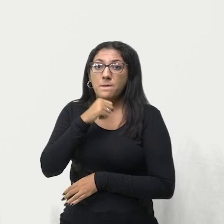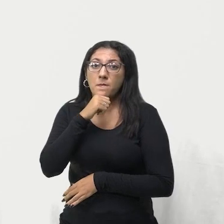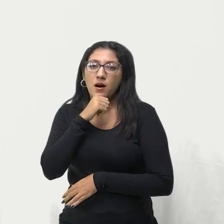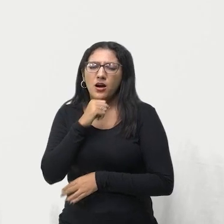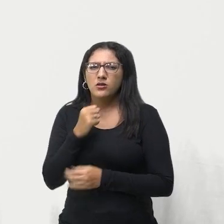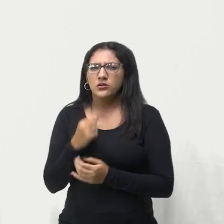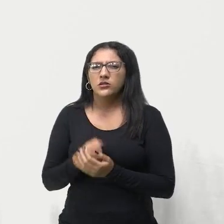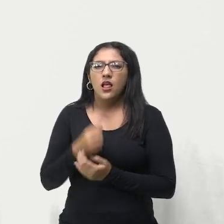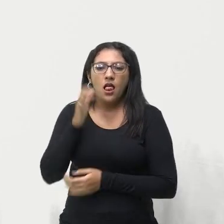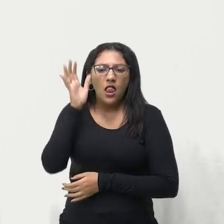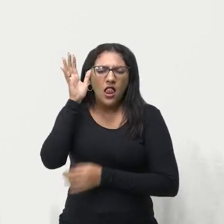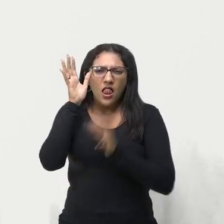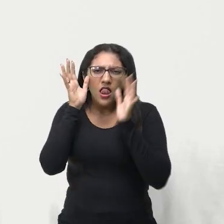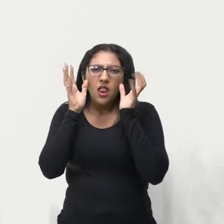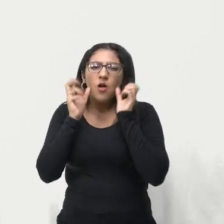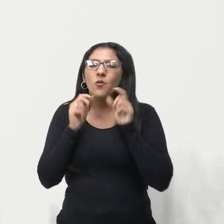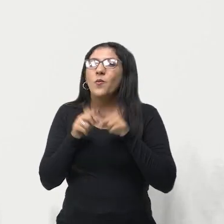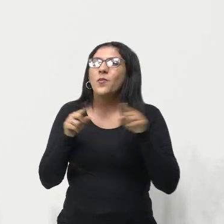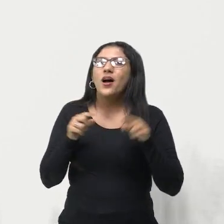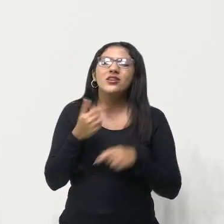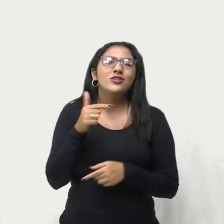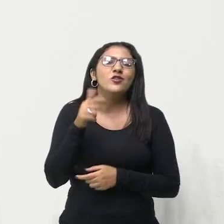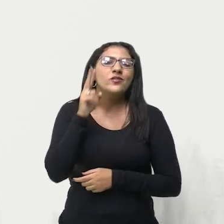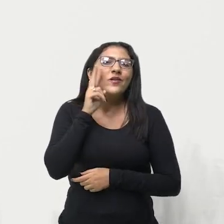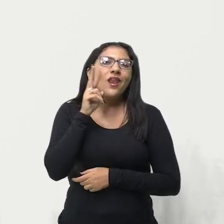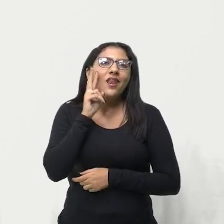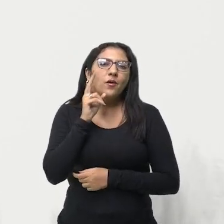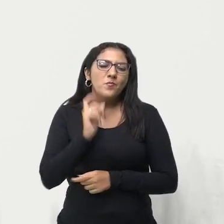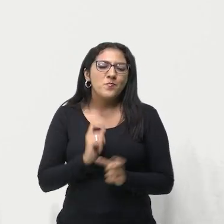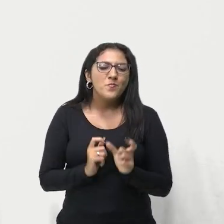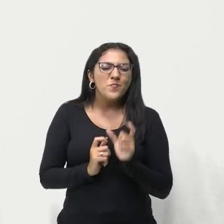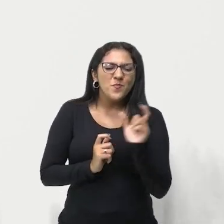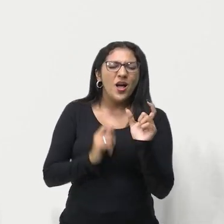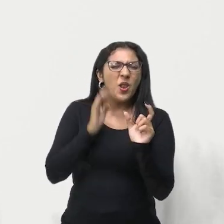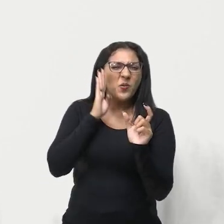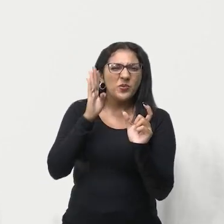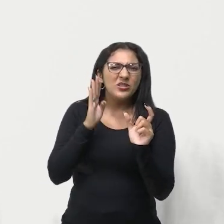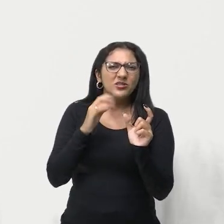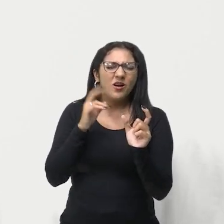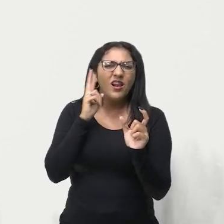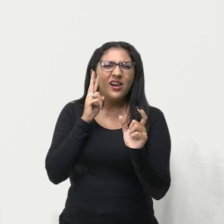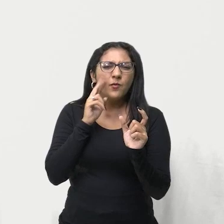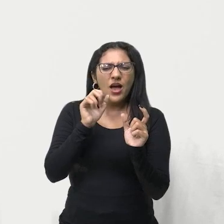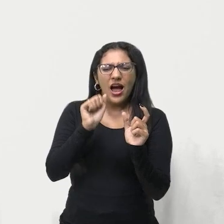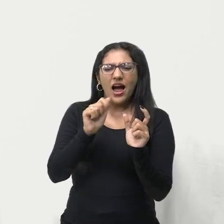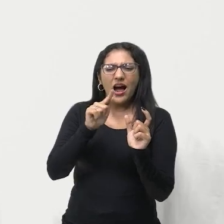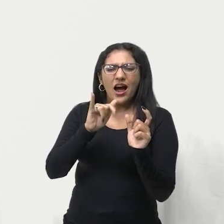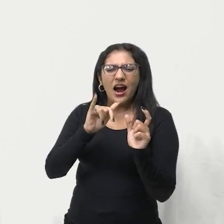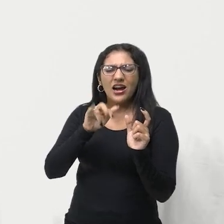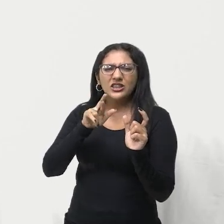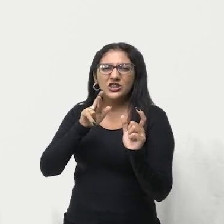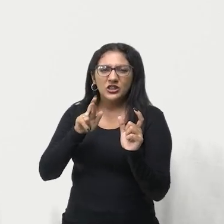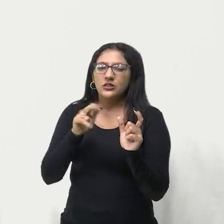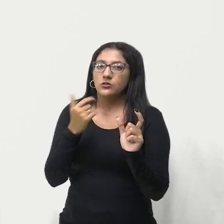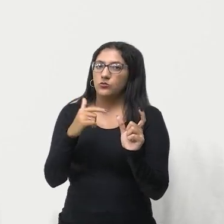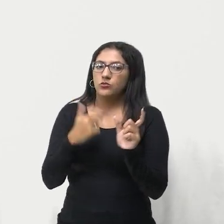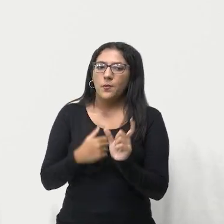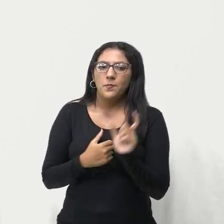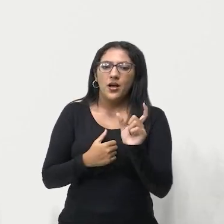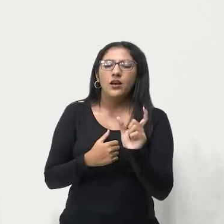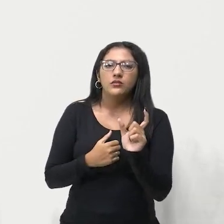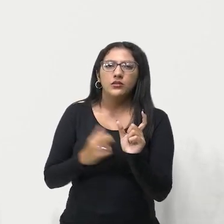leoa. Mas não tem aquela palavrinha comparativa. Minha mãe age feito uma leoa.